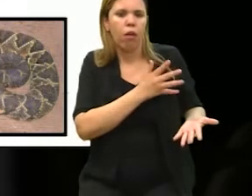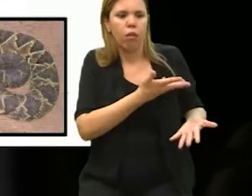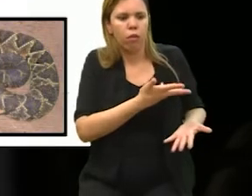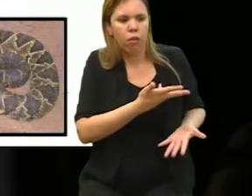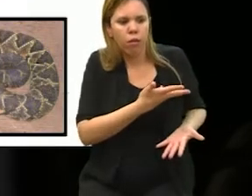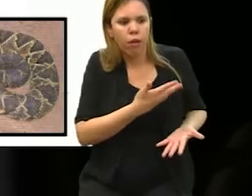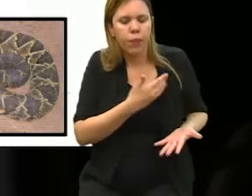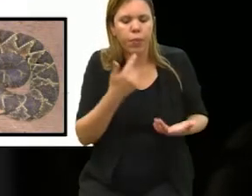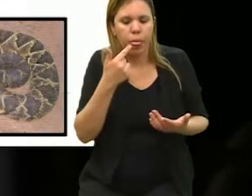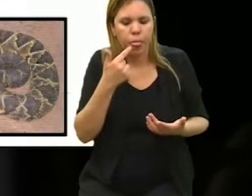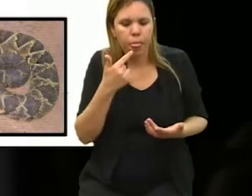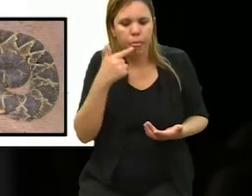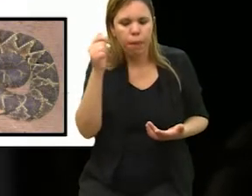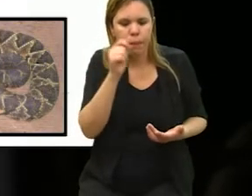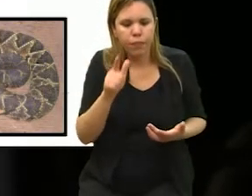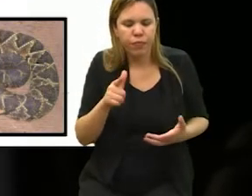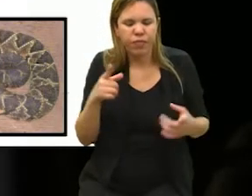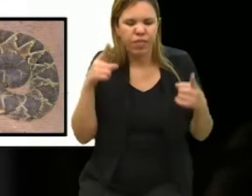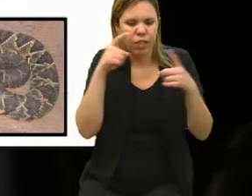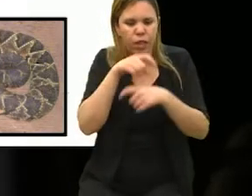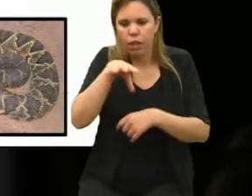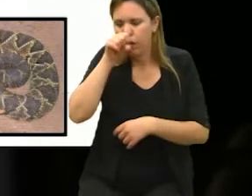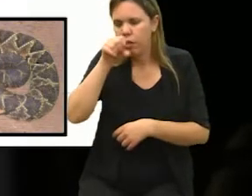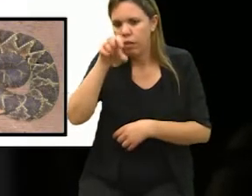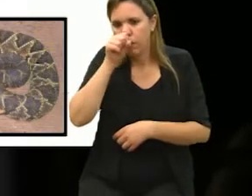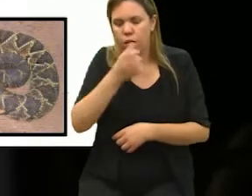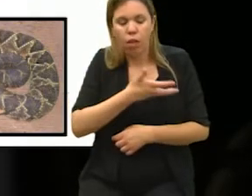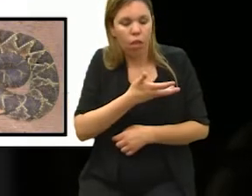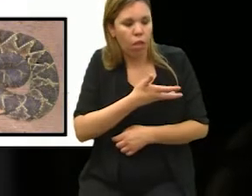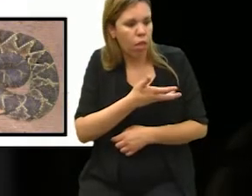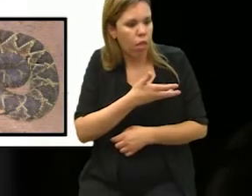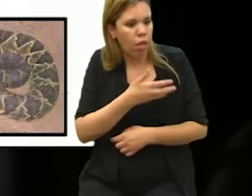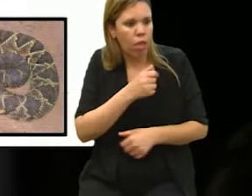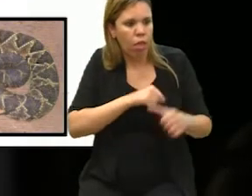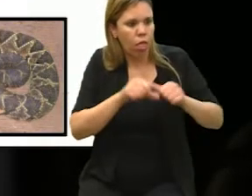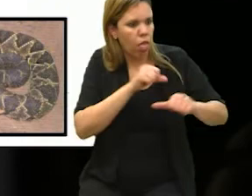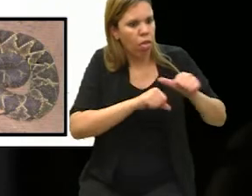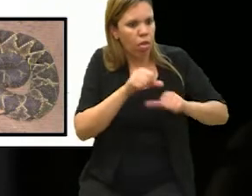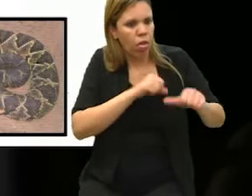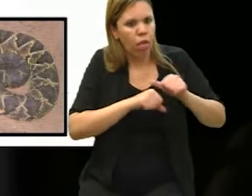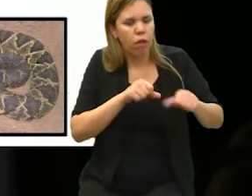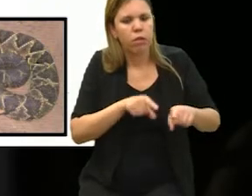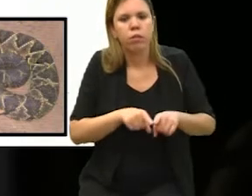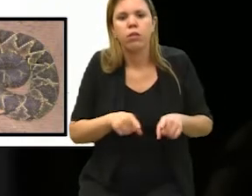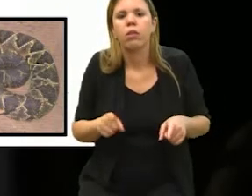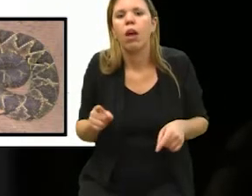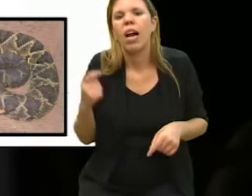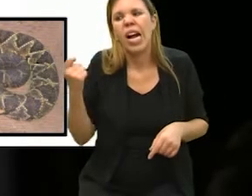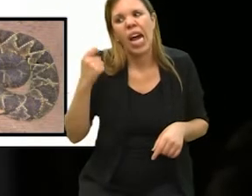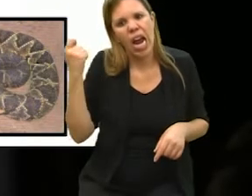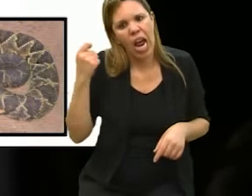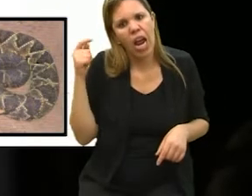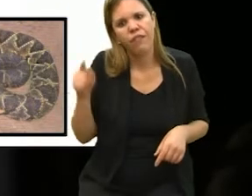né? As mucosas estão azuladas, tem dificuldades respiratórias, os batimentos cardíacos estão alterados. A bufotoxina ela é grave realmente,